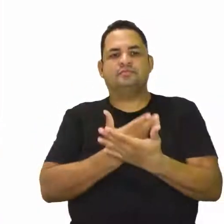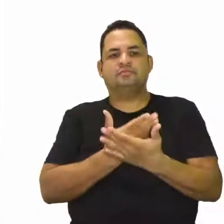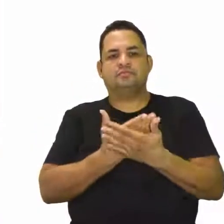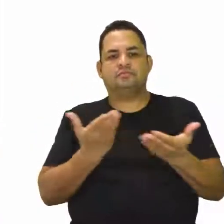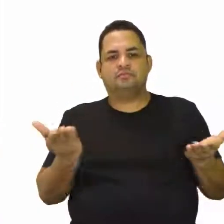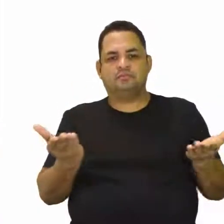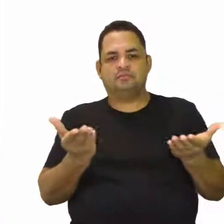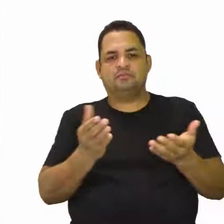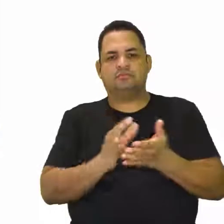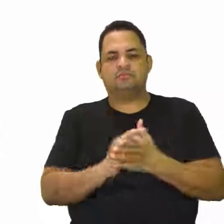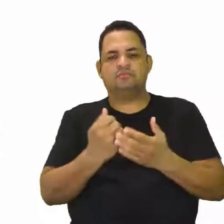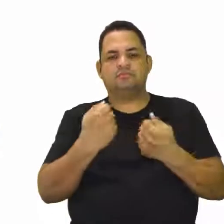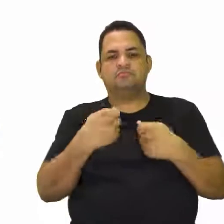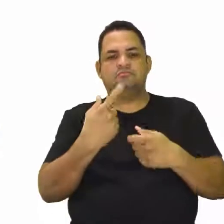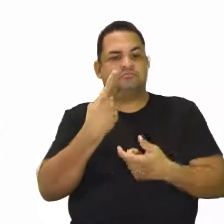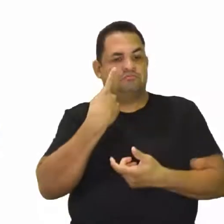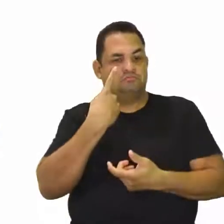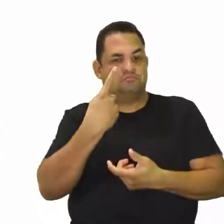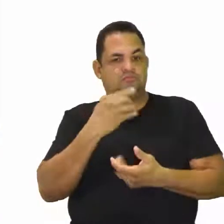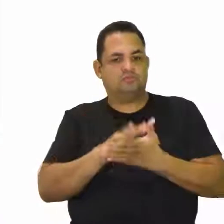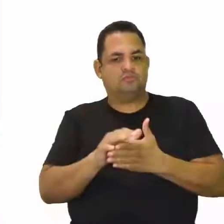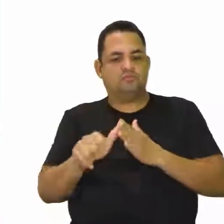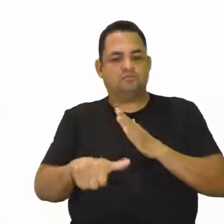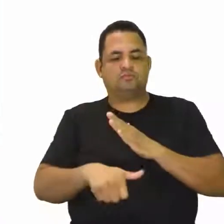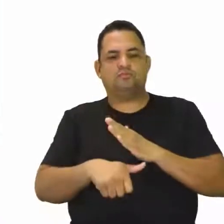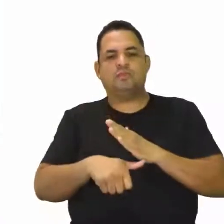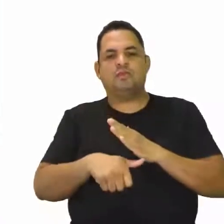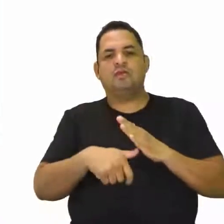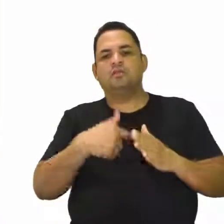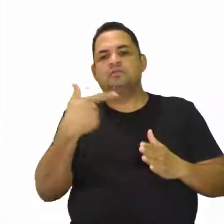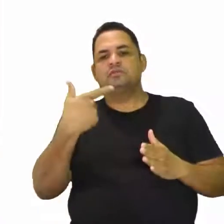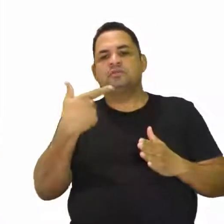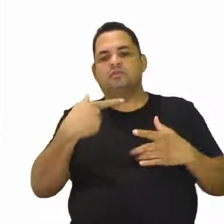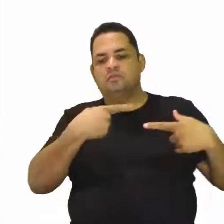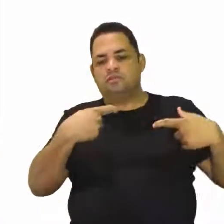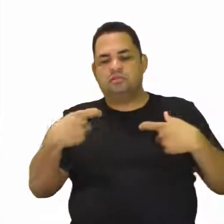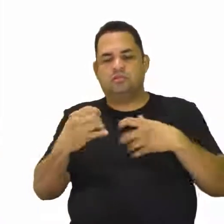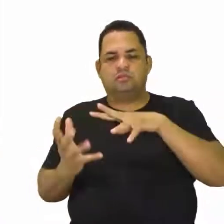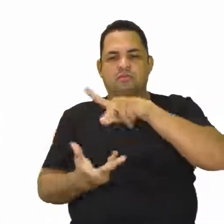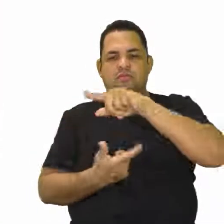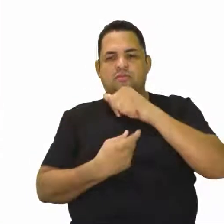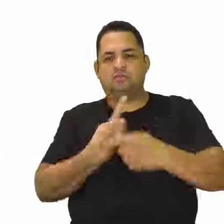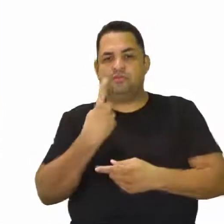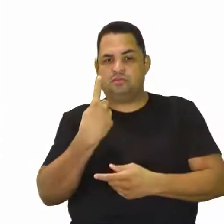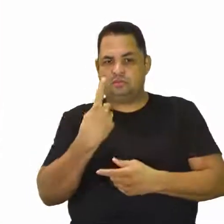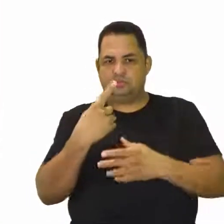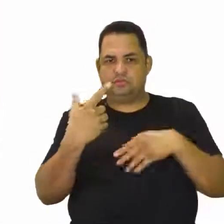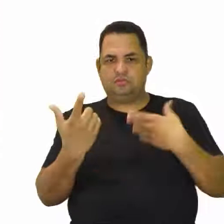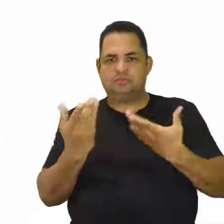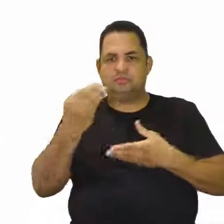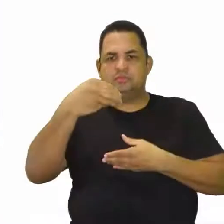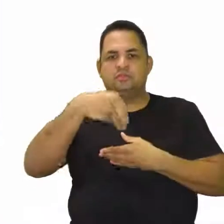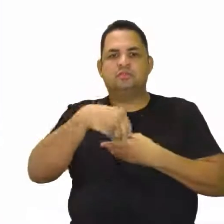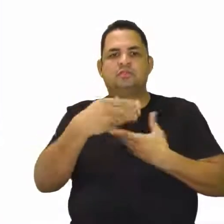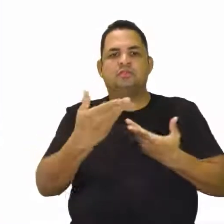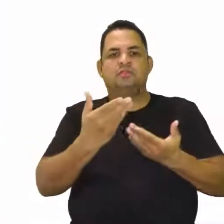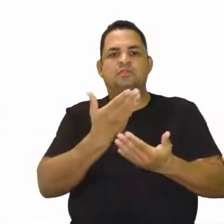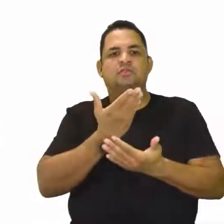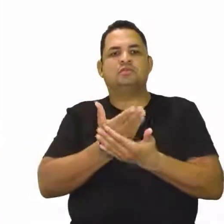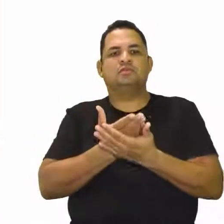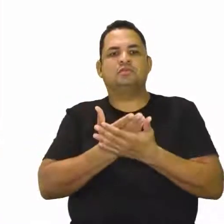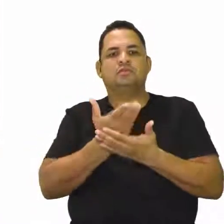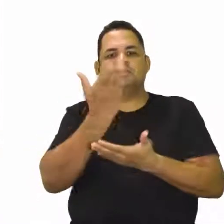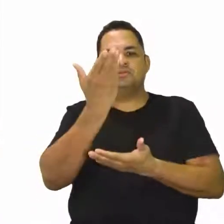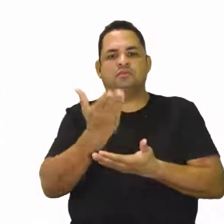hoje, nós podemos ver aí, ó, a Segunda Guerra Mundial, parte 1. Mas dentro da unidade, olha só quais são as aulas